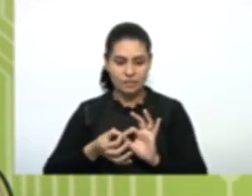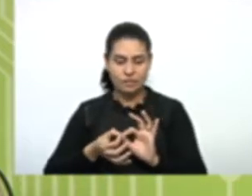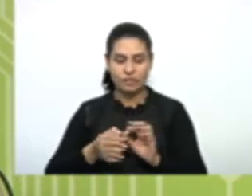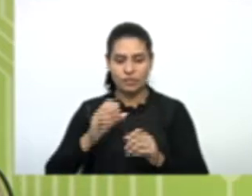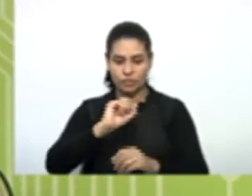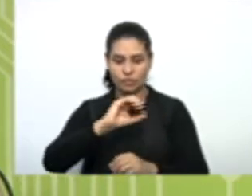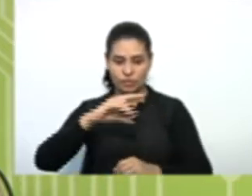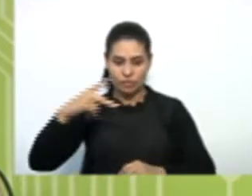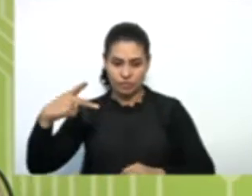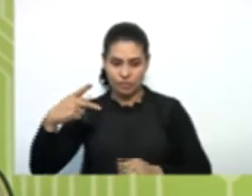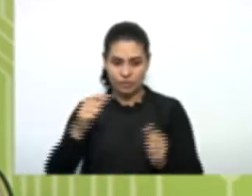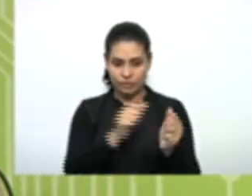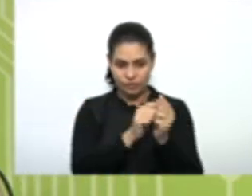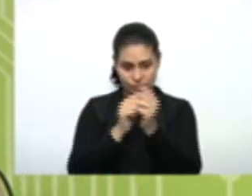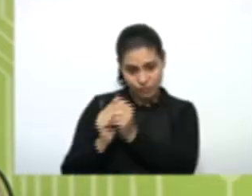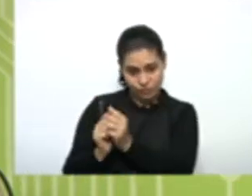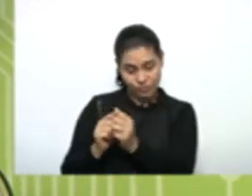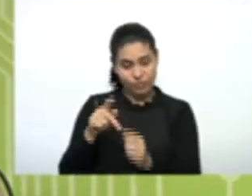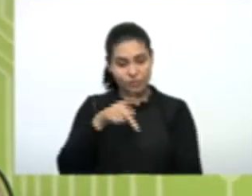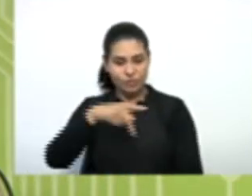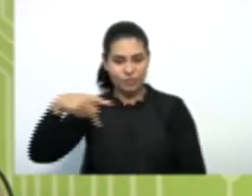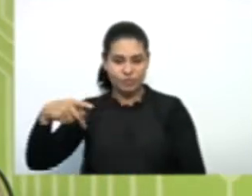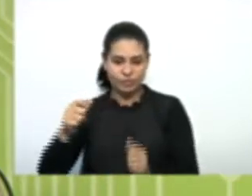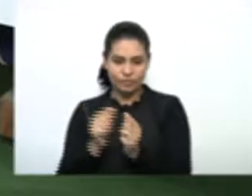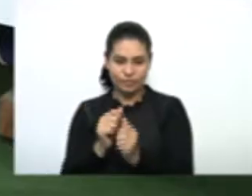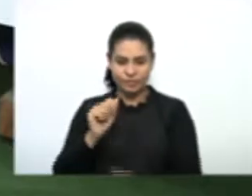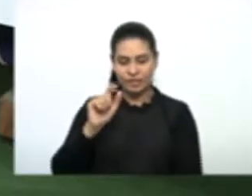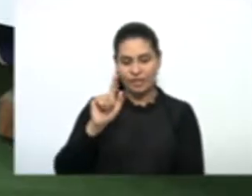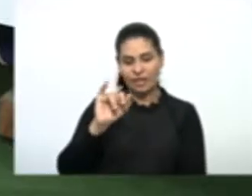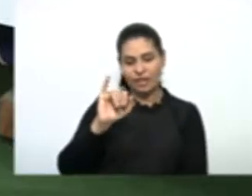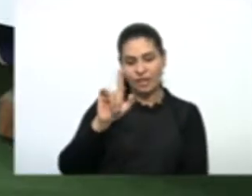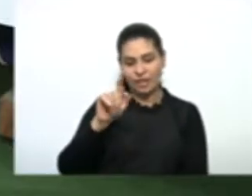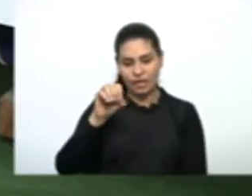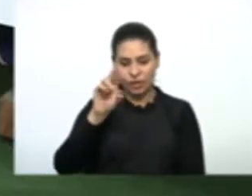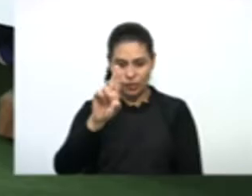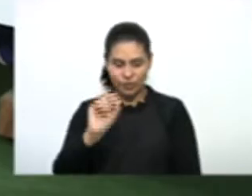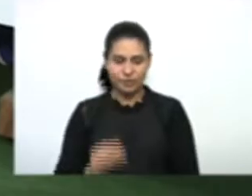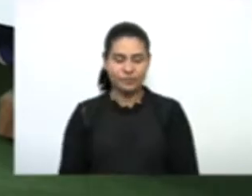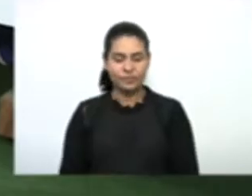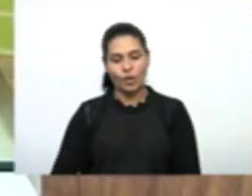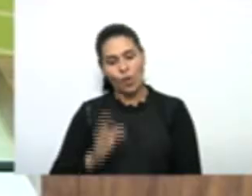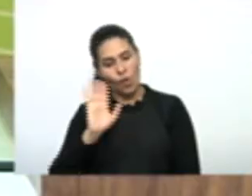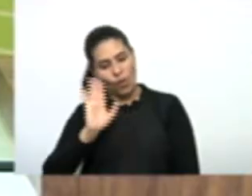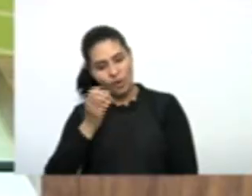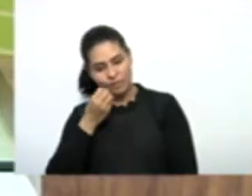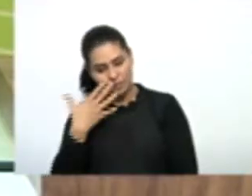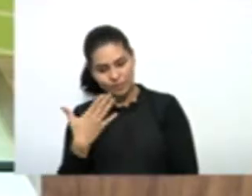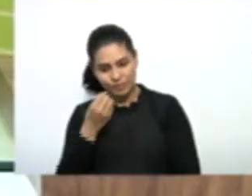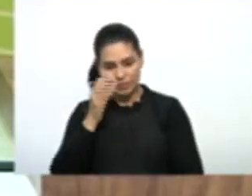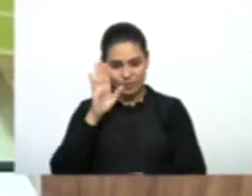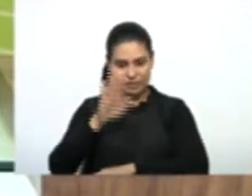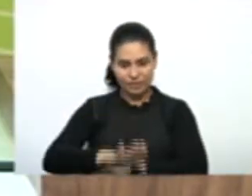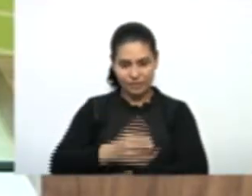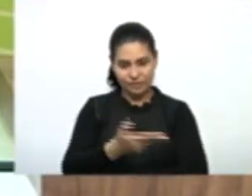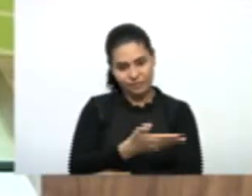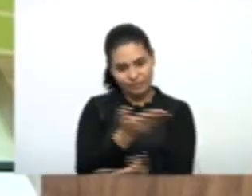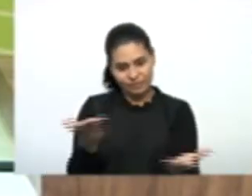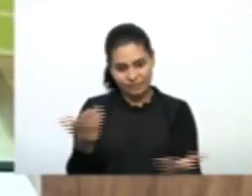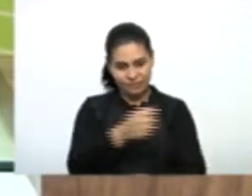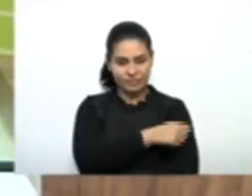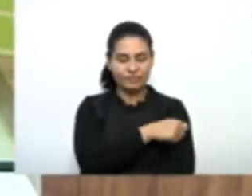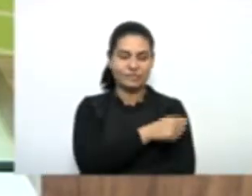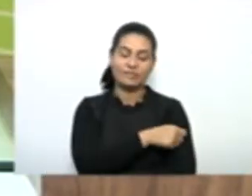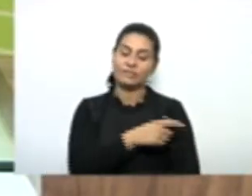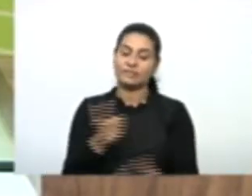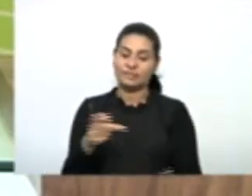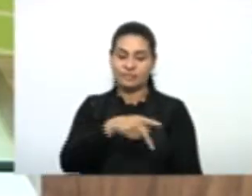com vocês e estará comigo também o professor Igor. Olá. Olá, professora. Muito boa tarde a todos os nossos alunos e